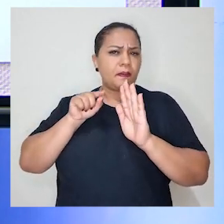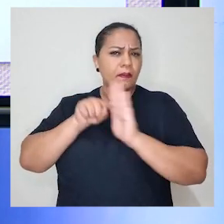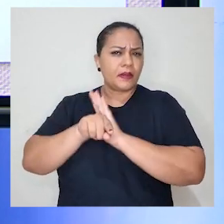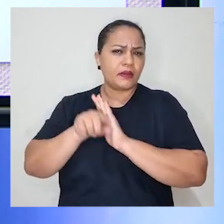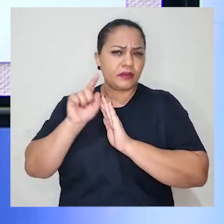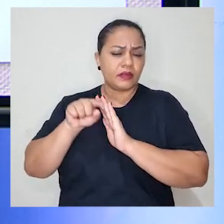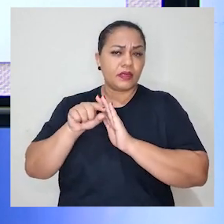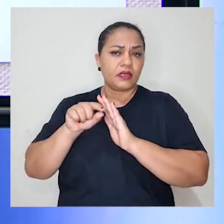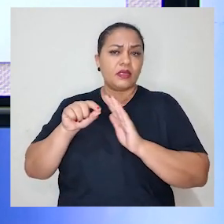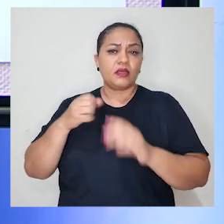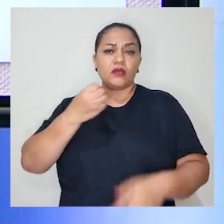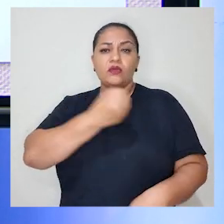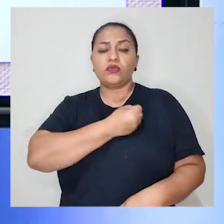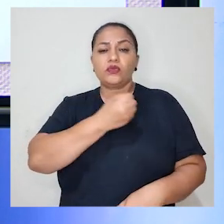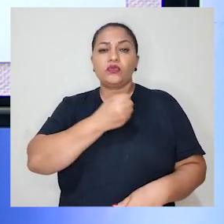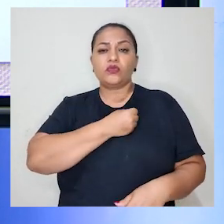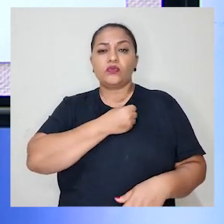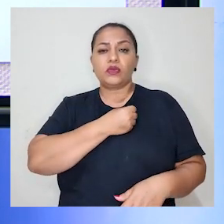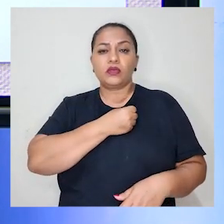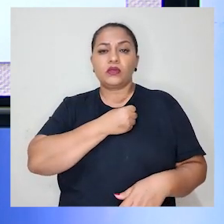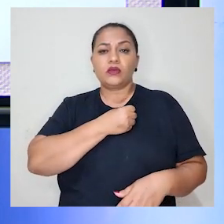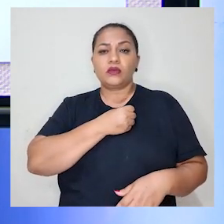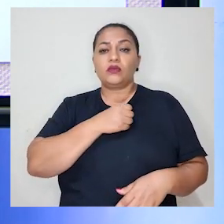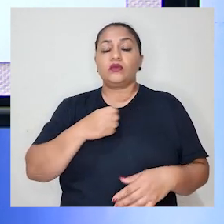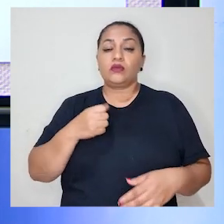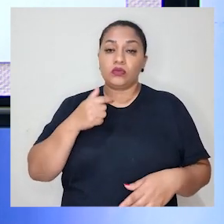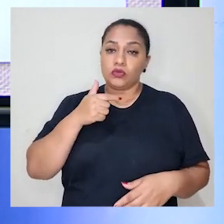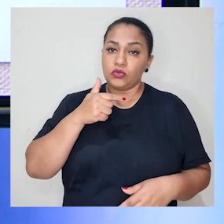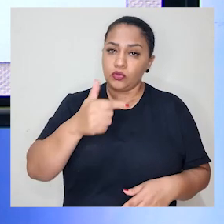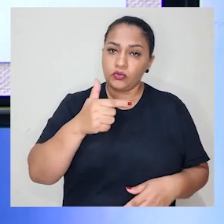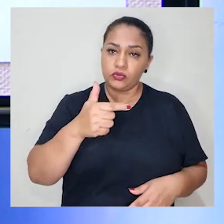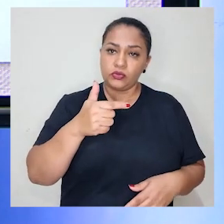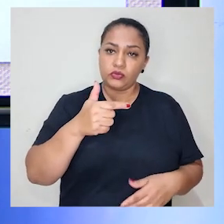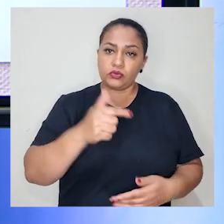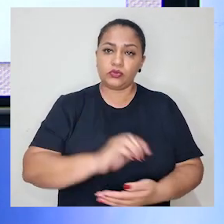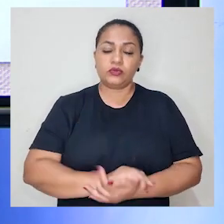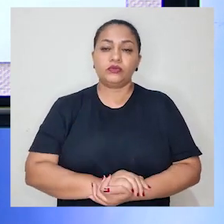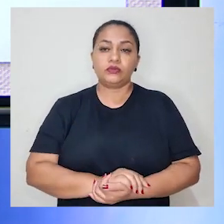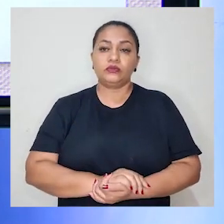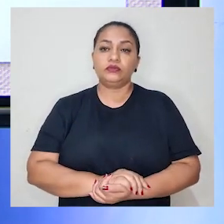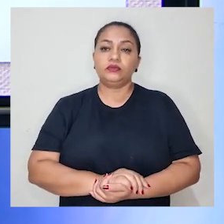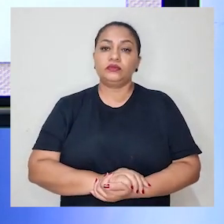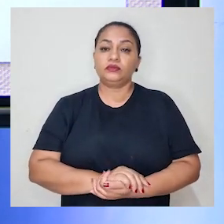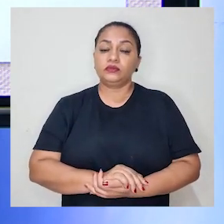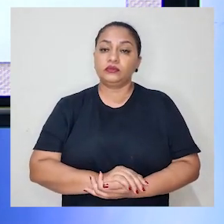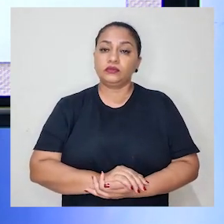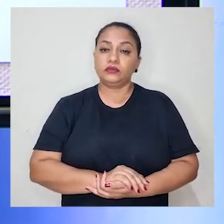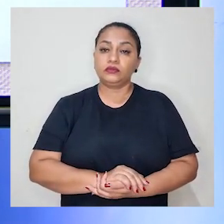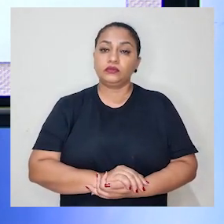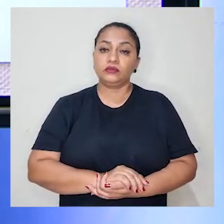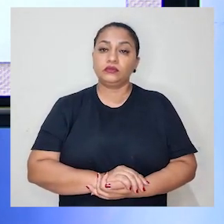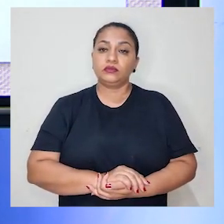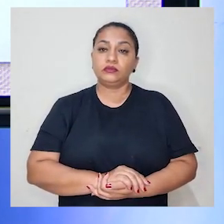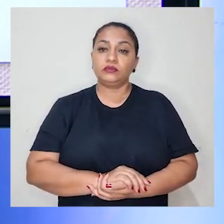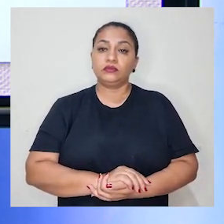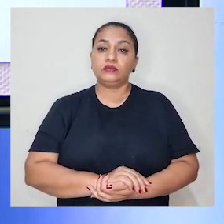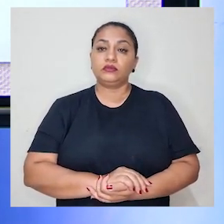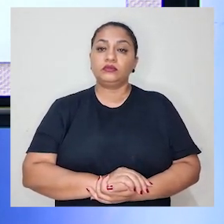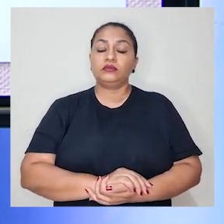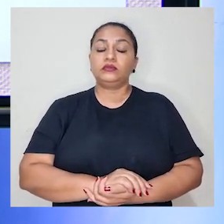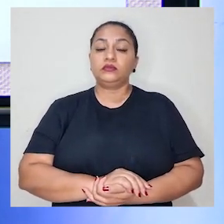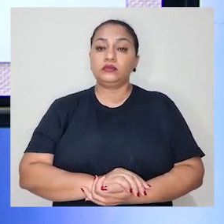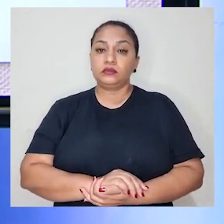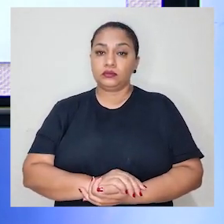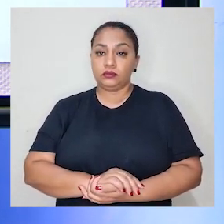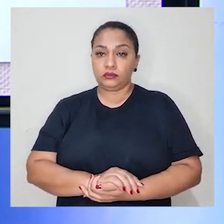menor número é o 2. Então, está aqui, menor número possível para B é